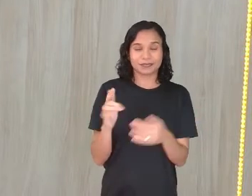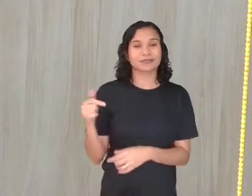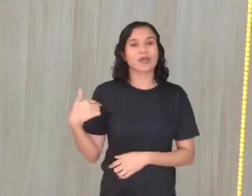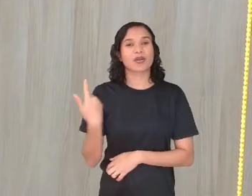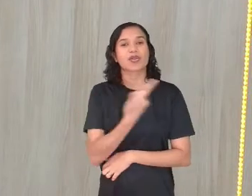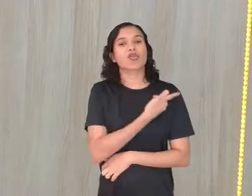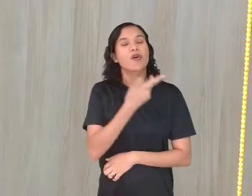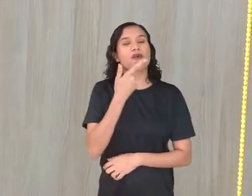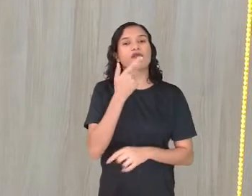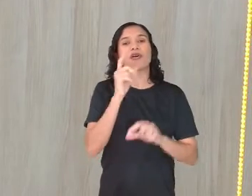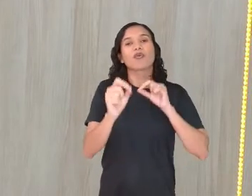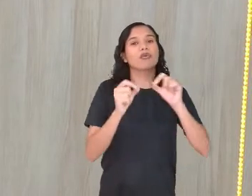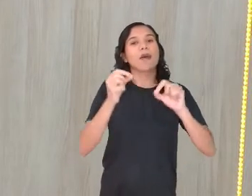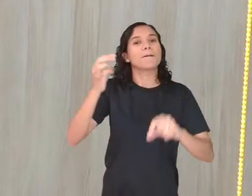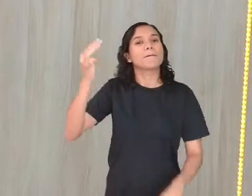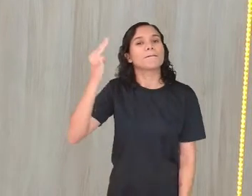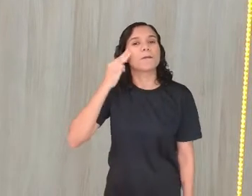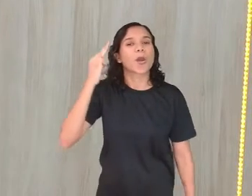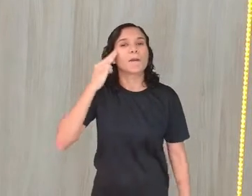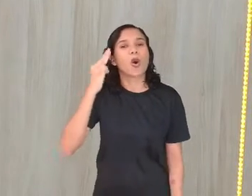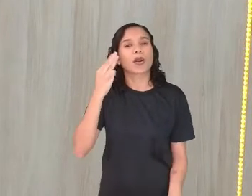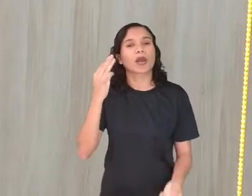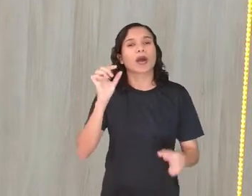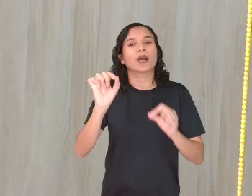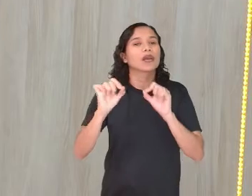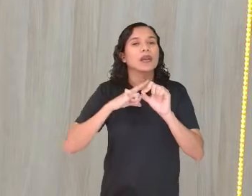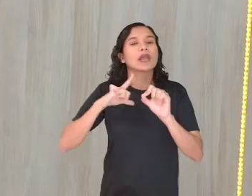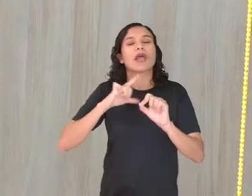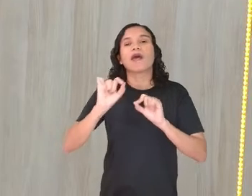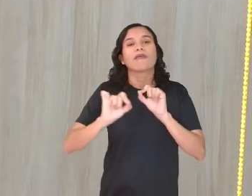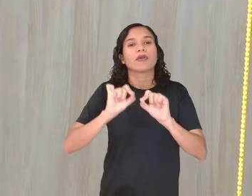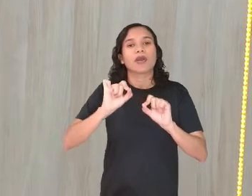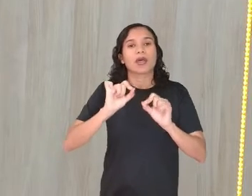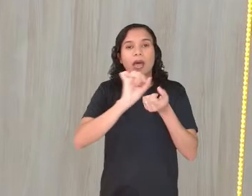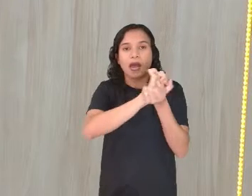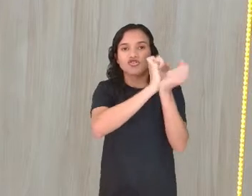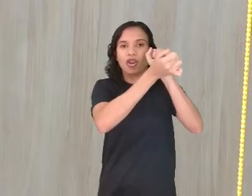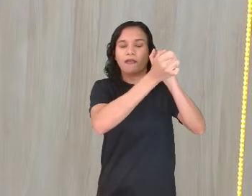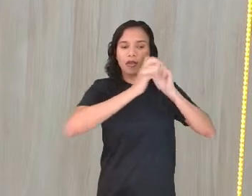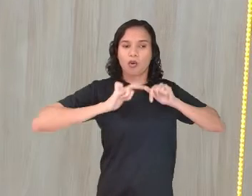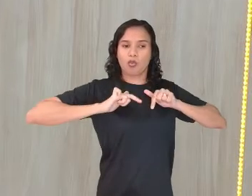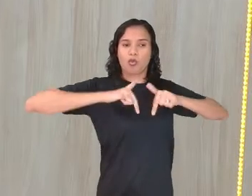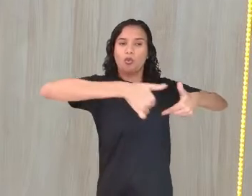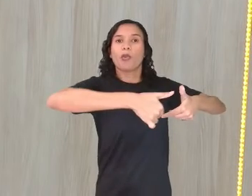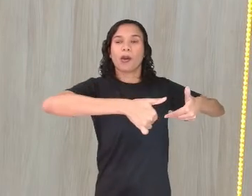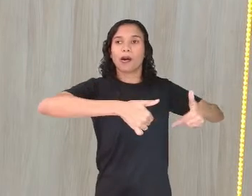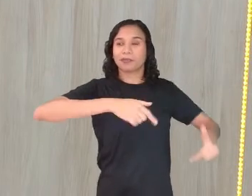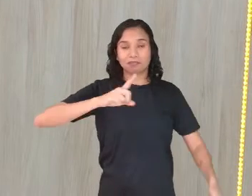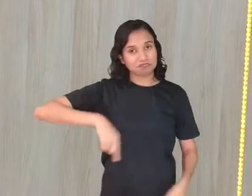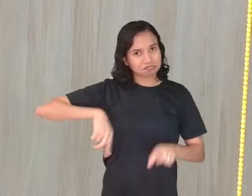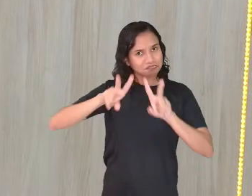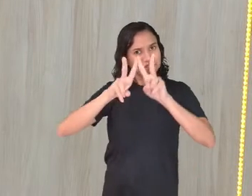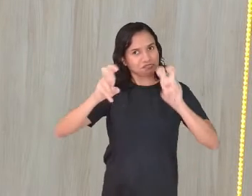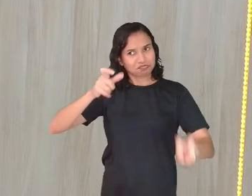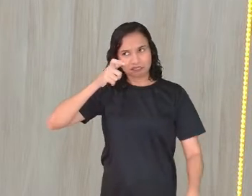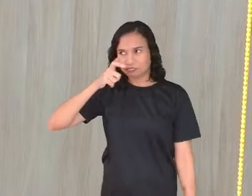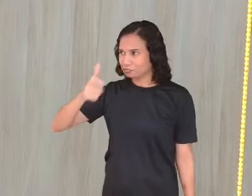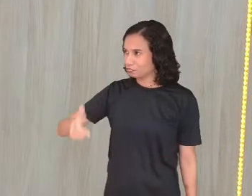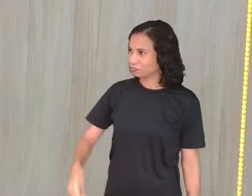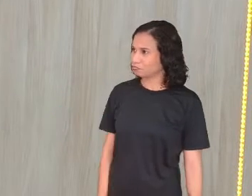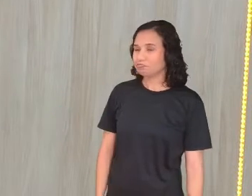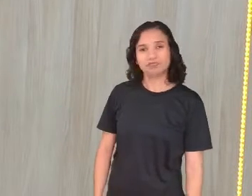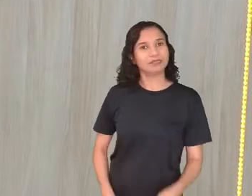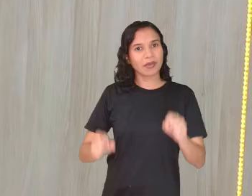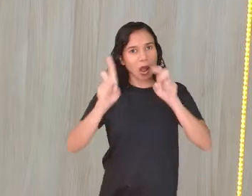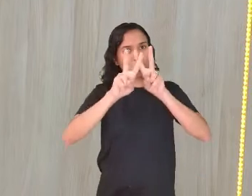dos lugares de memória da escravidão e resistência. Olha que tema interessante, hein, professor Giorgio? Muito bom.